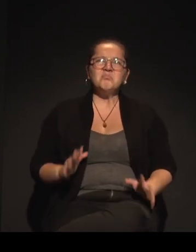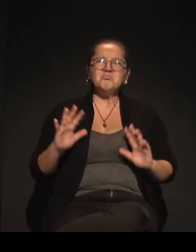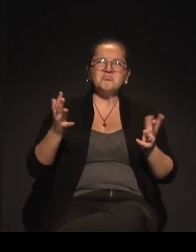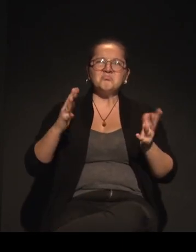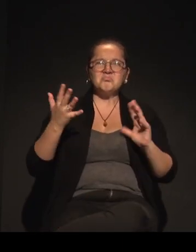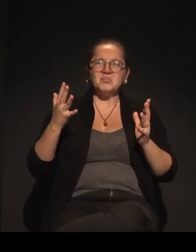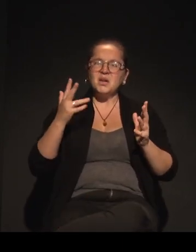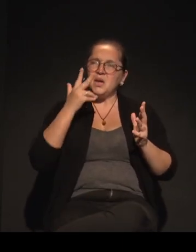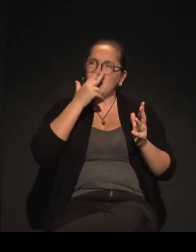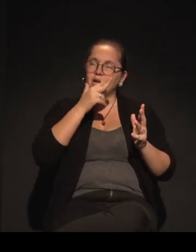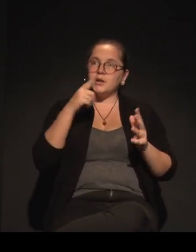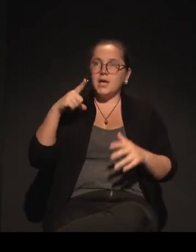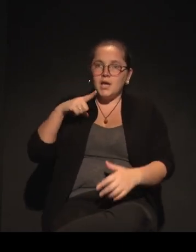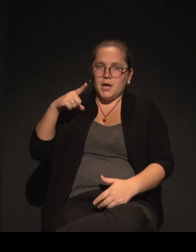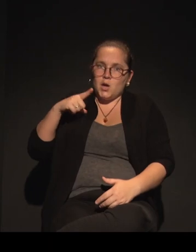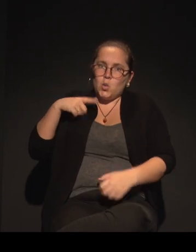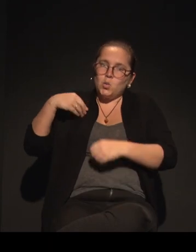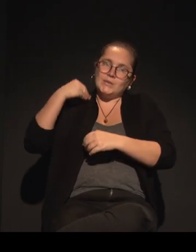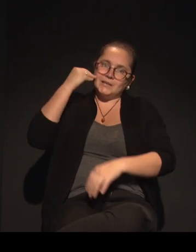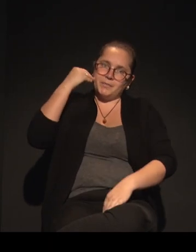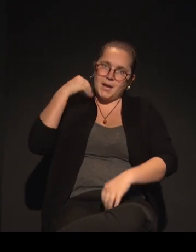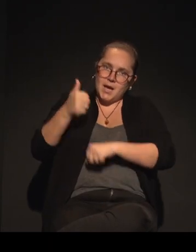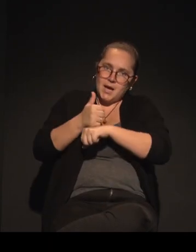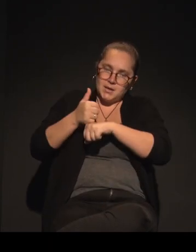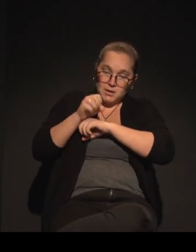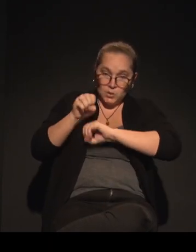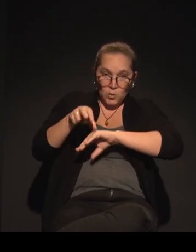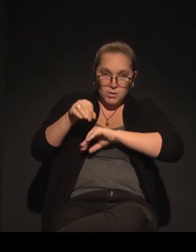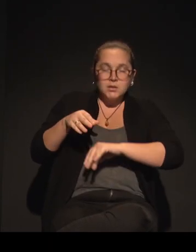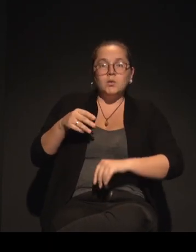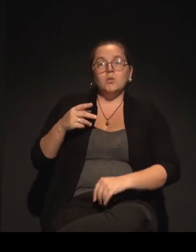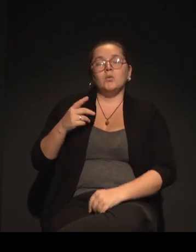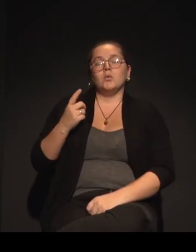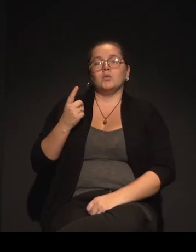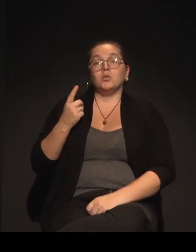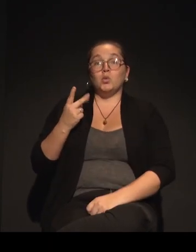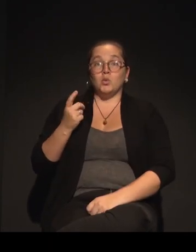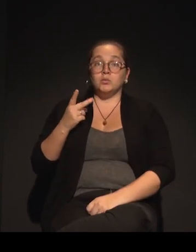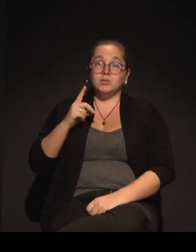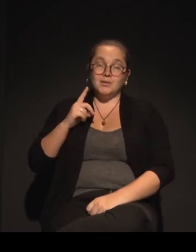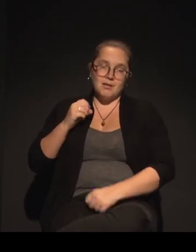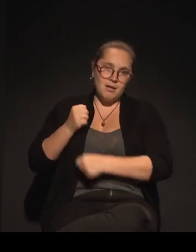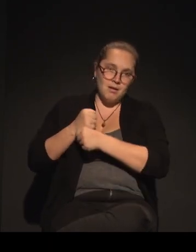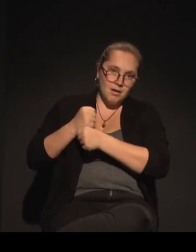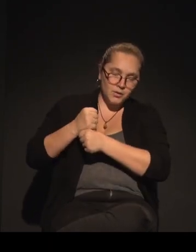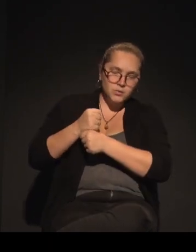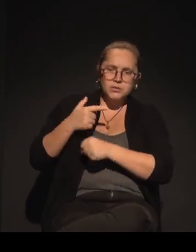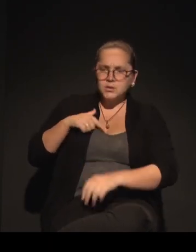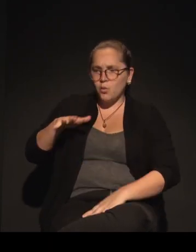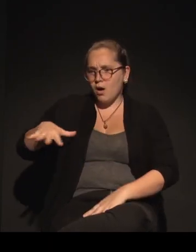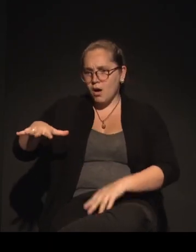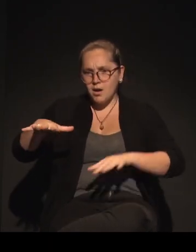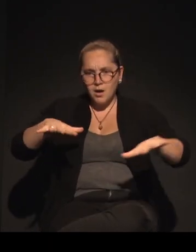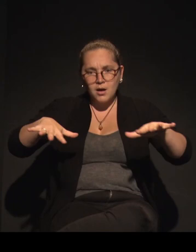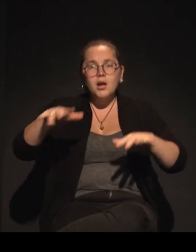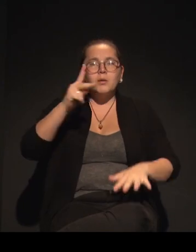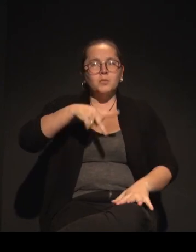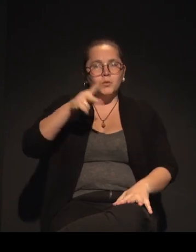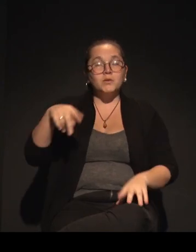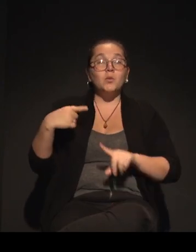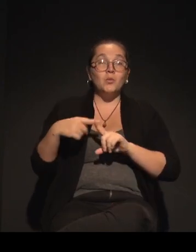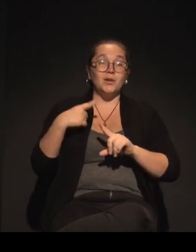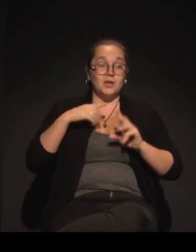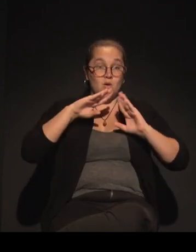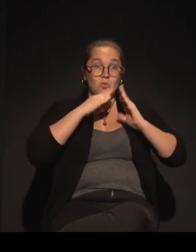d eu tenho 12 anos de experiência com a educação foi professor em várias áreas porque aí a gente tem uma escola com mais de